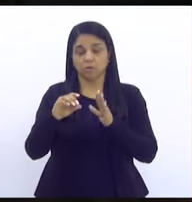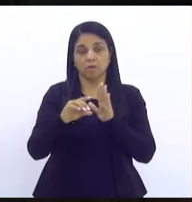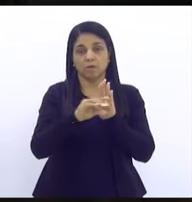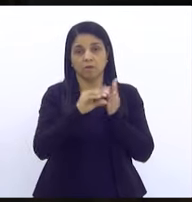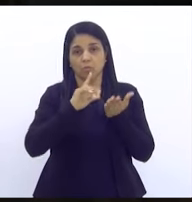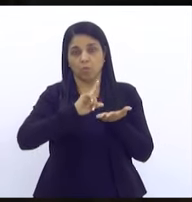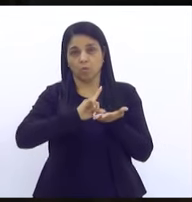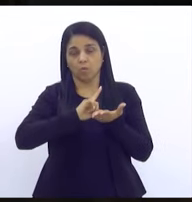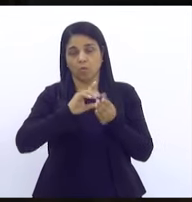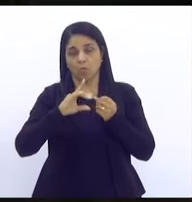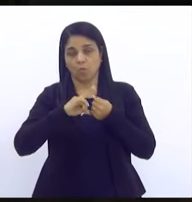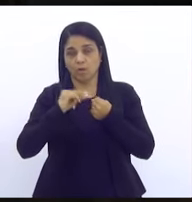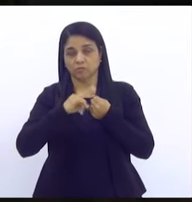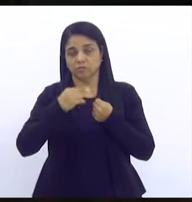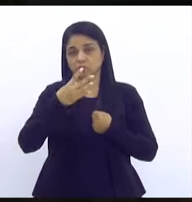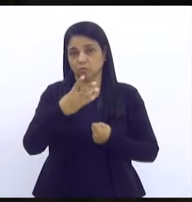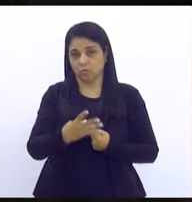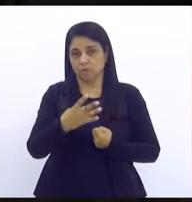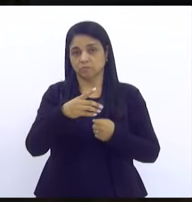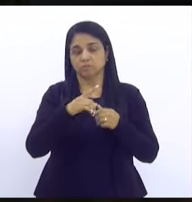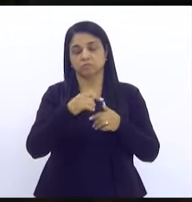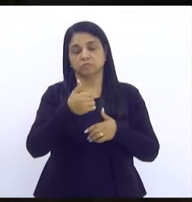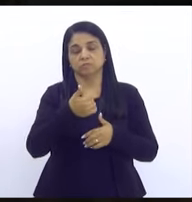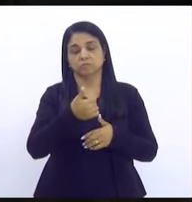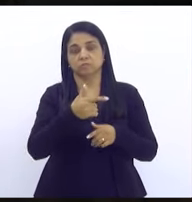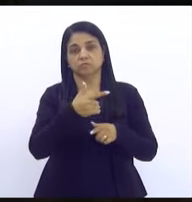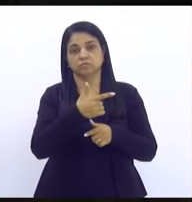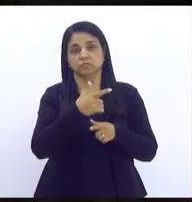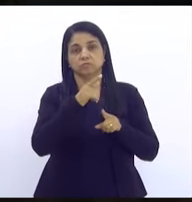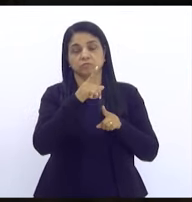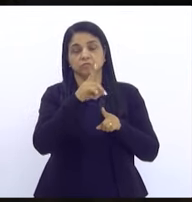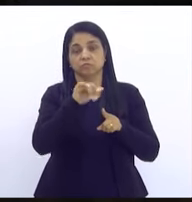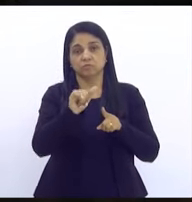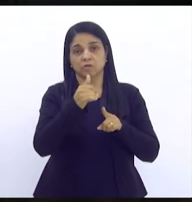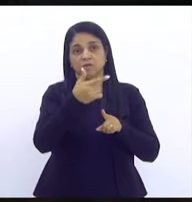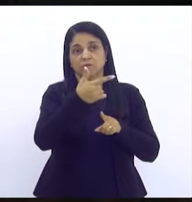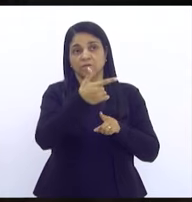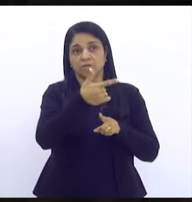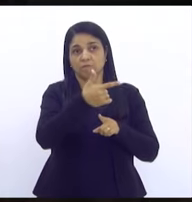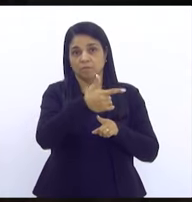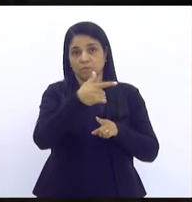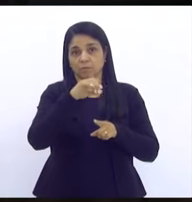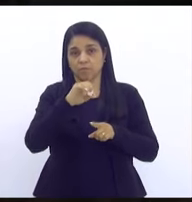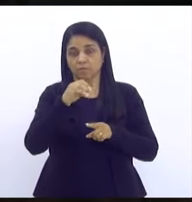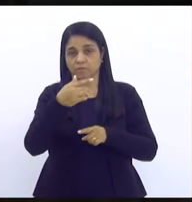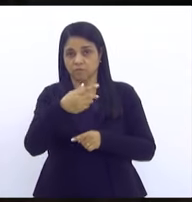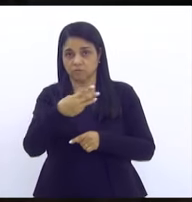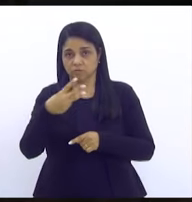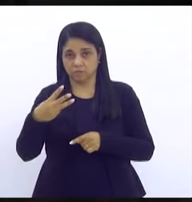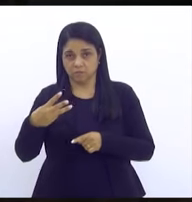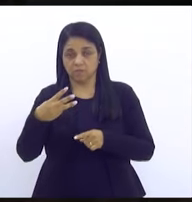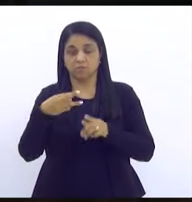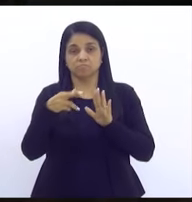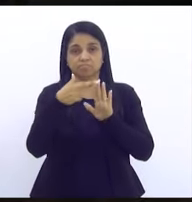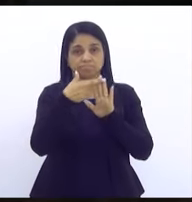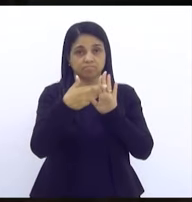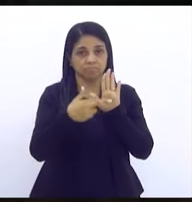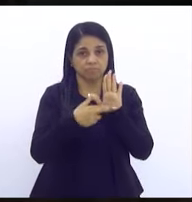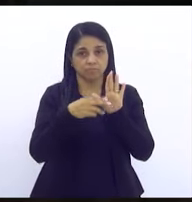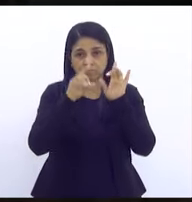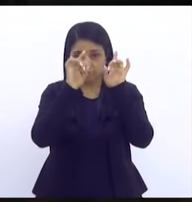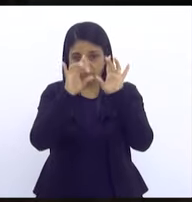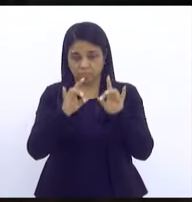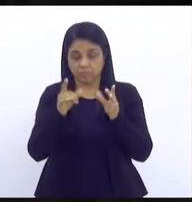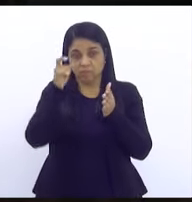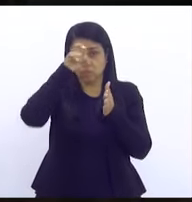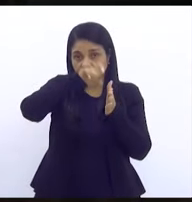Lei 10.067, de 18 de julho de 23, que dispõe sobre a instituição de regime especial diferenciado de